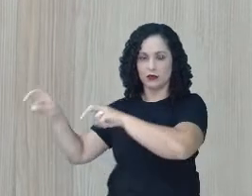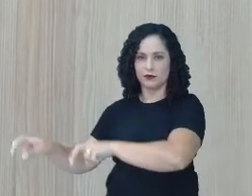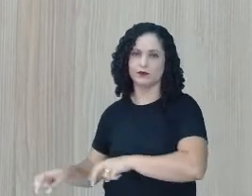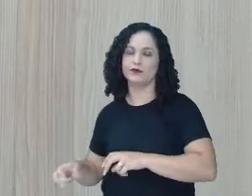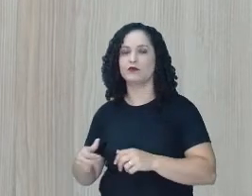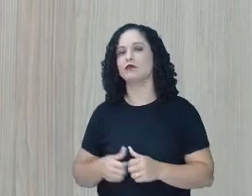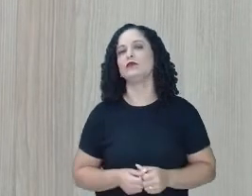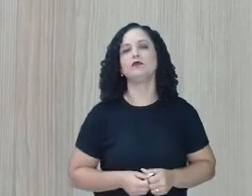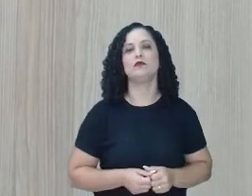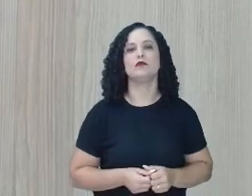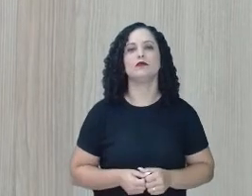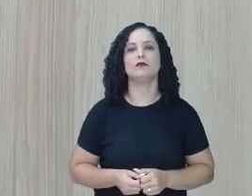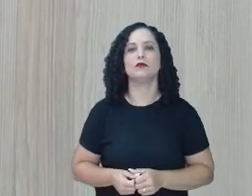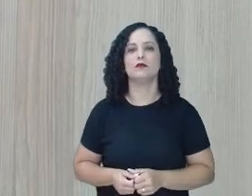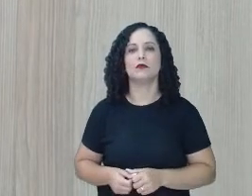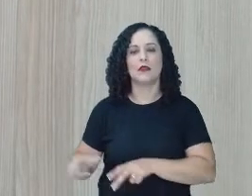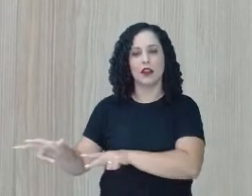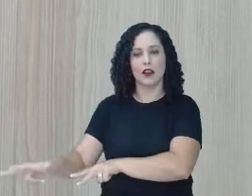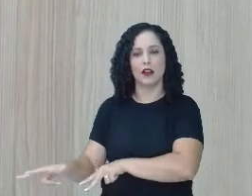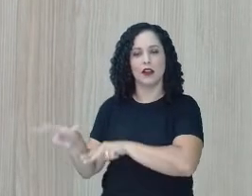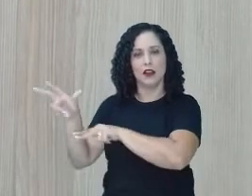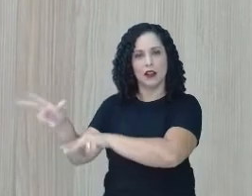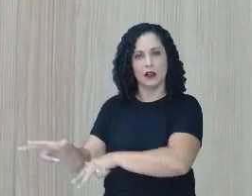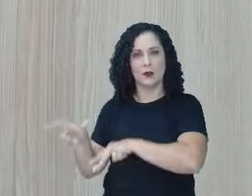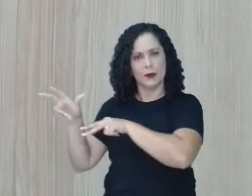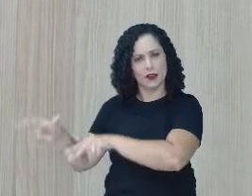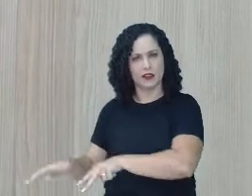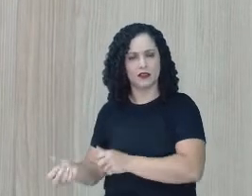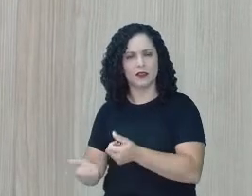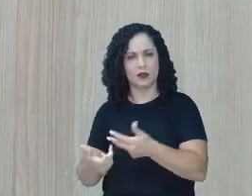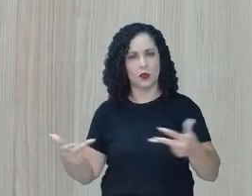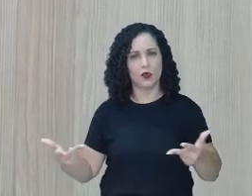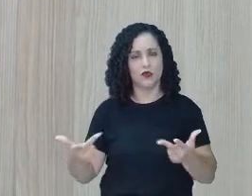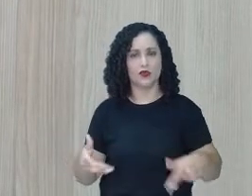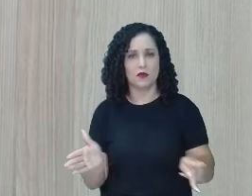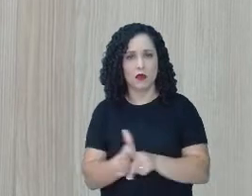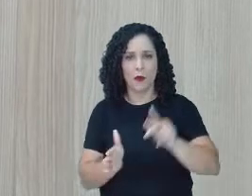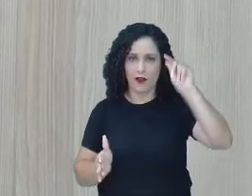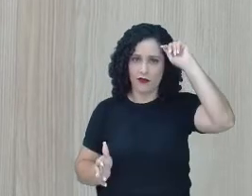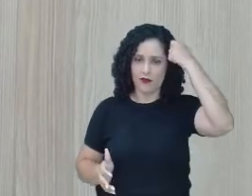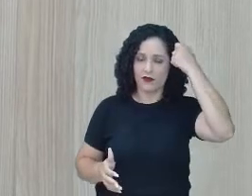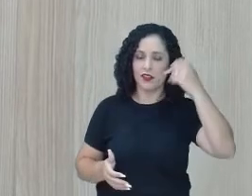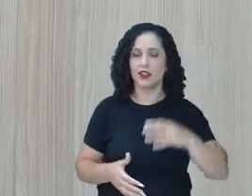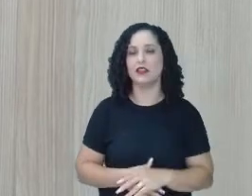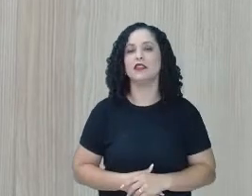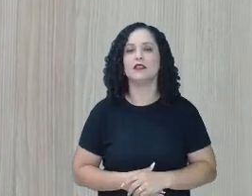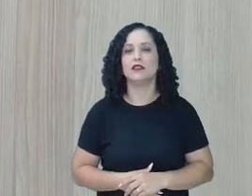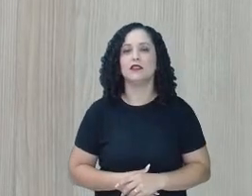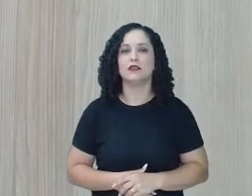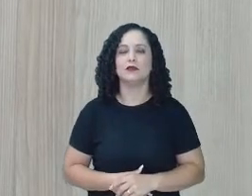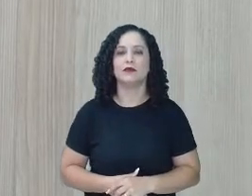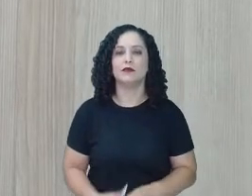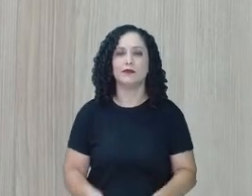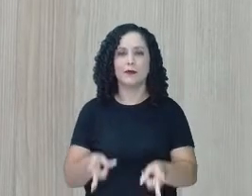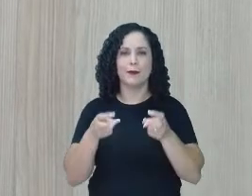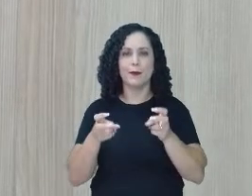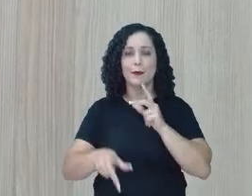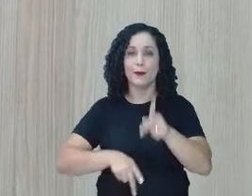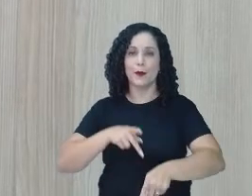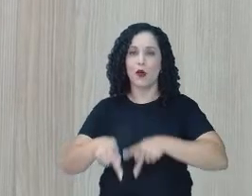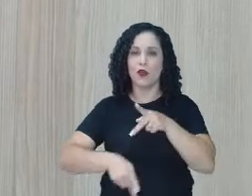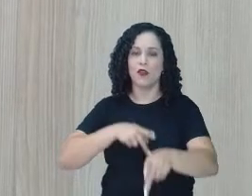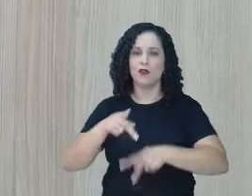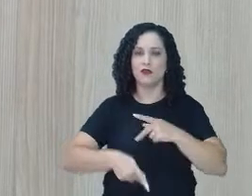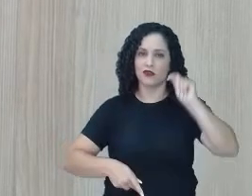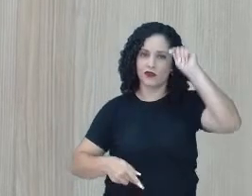de influência, né, de matriz africana. Então, a gente observa que os povos africanos, né, que vieram para